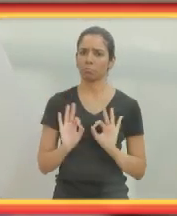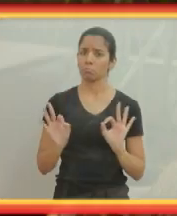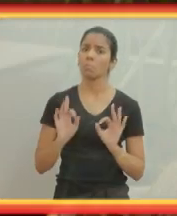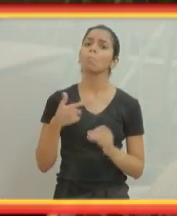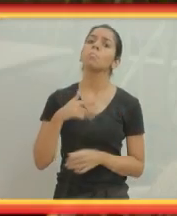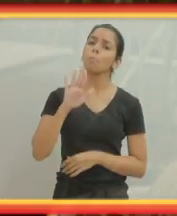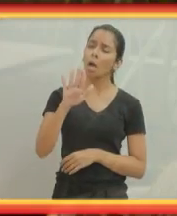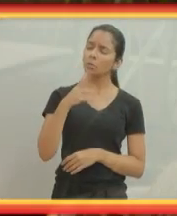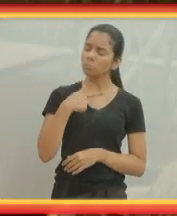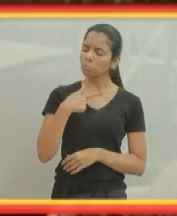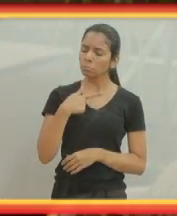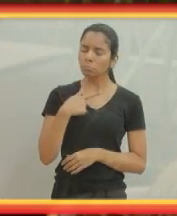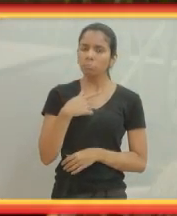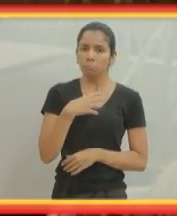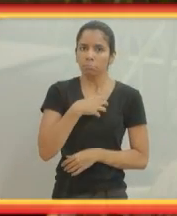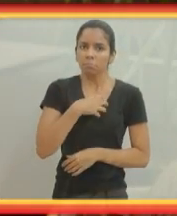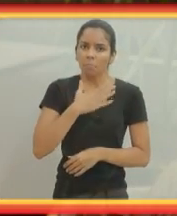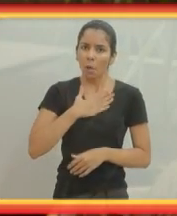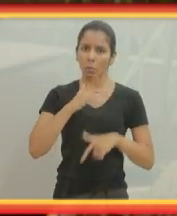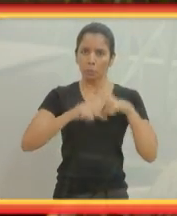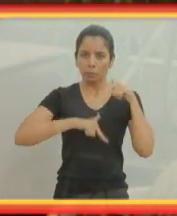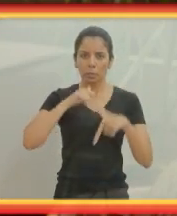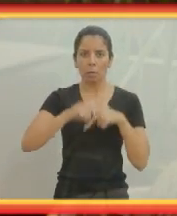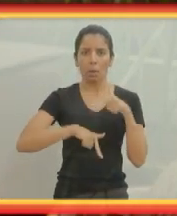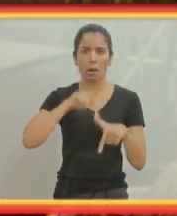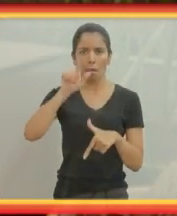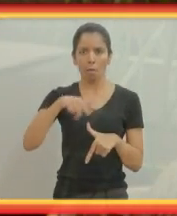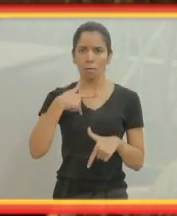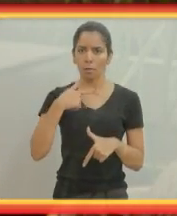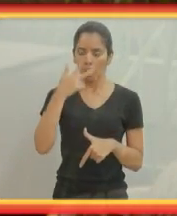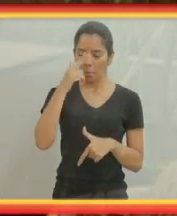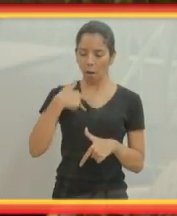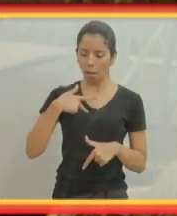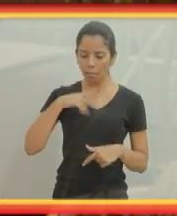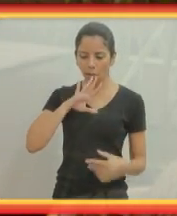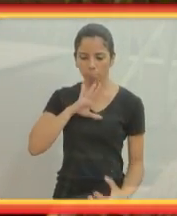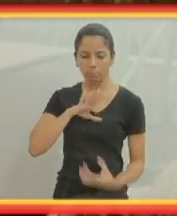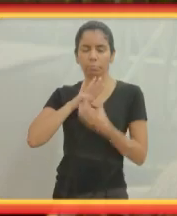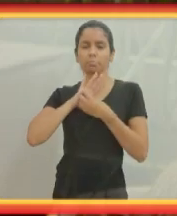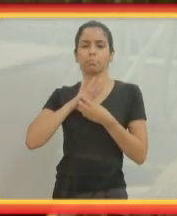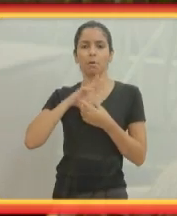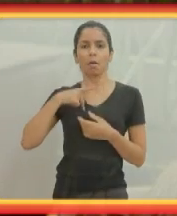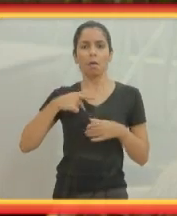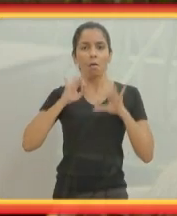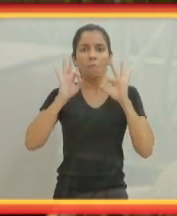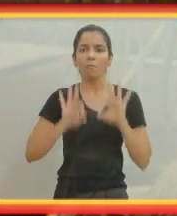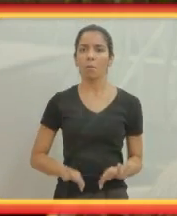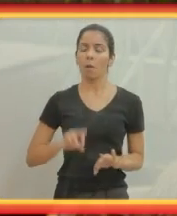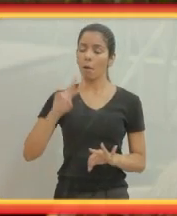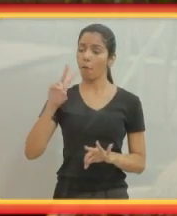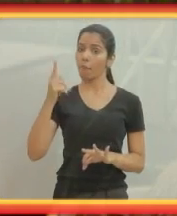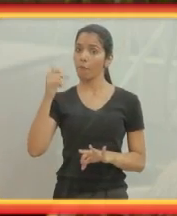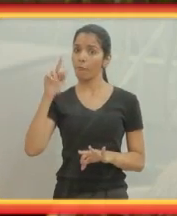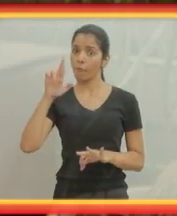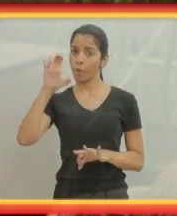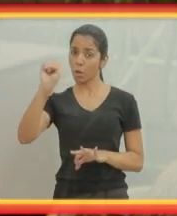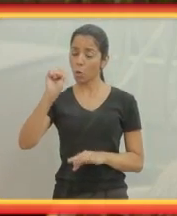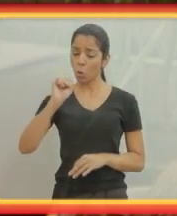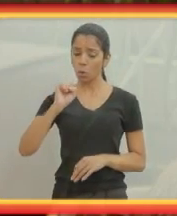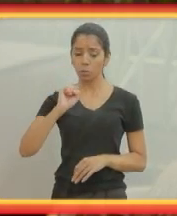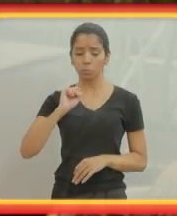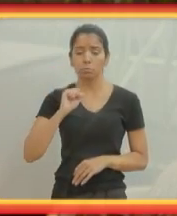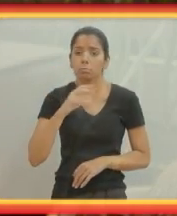isso, mas, de alguma maneira, o meu trabalho é muito marcado por uma certa afirmação de